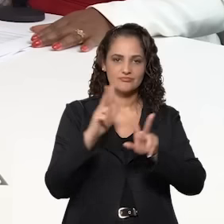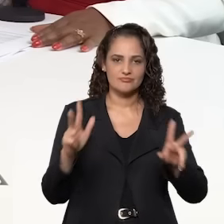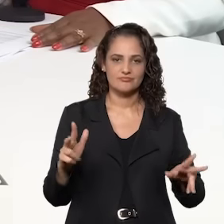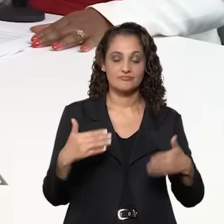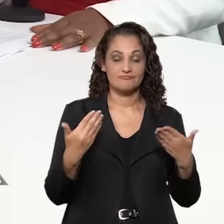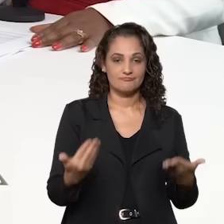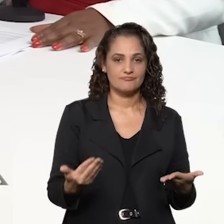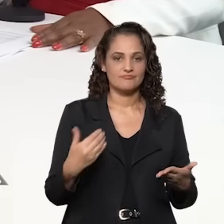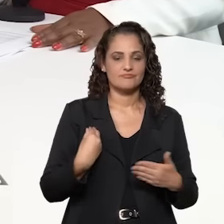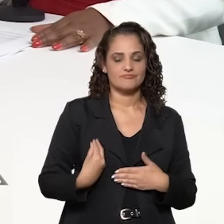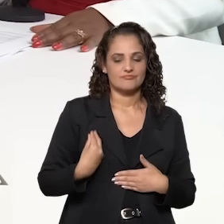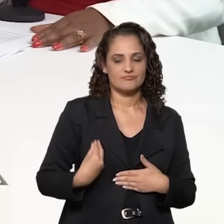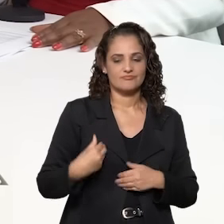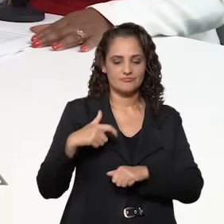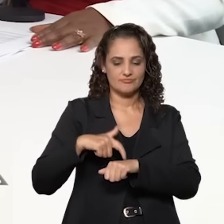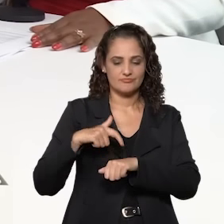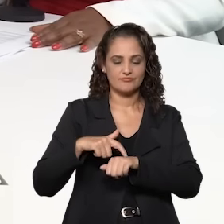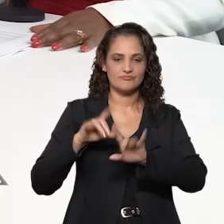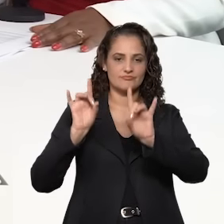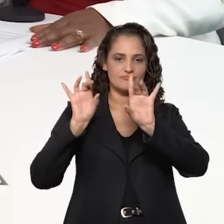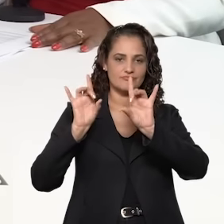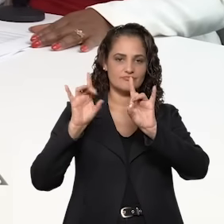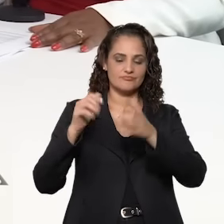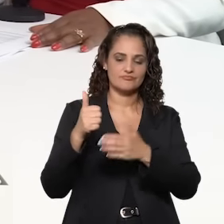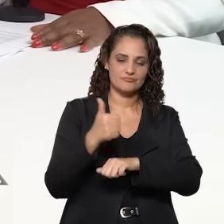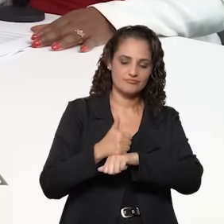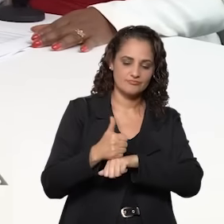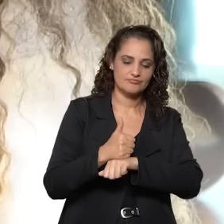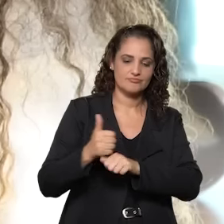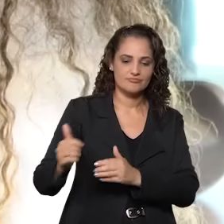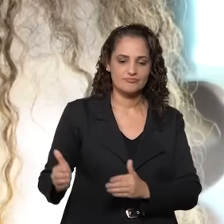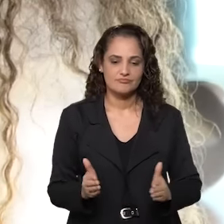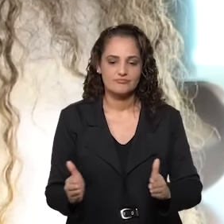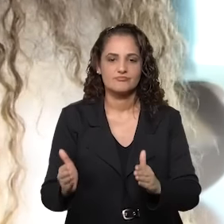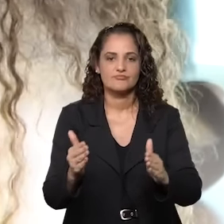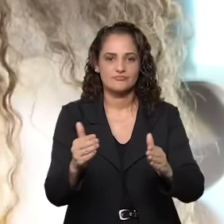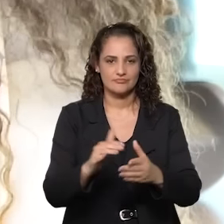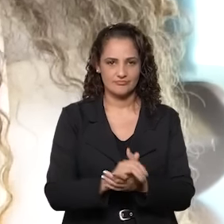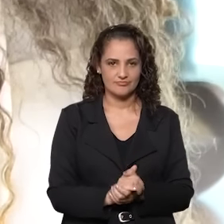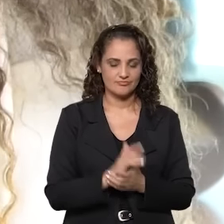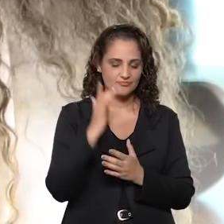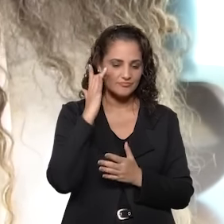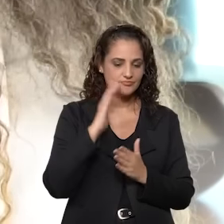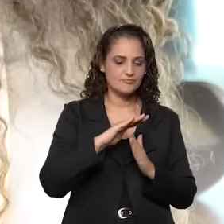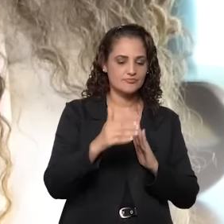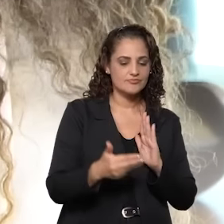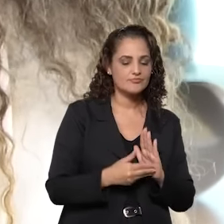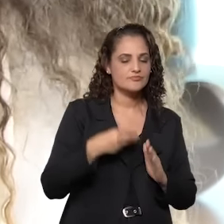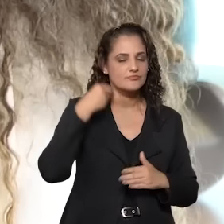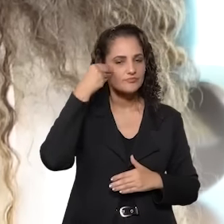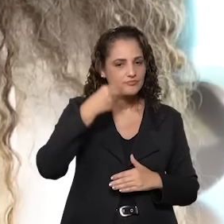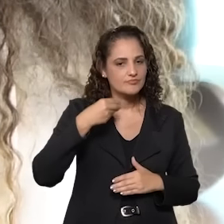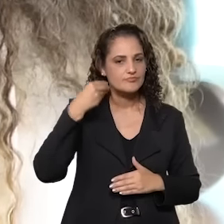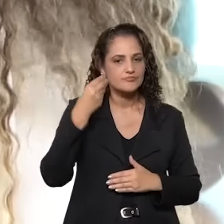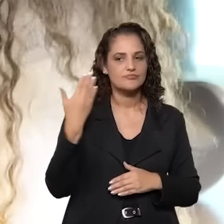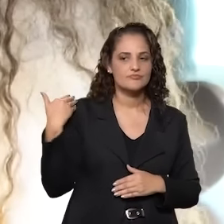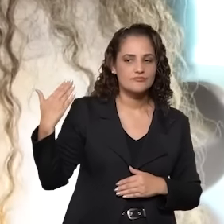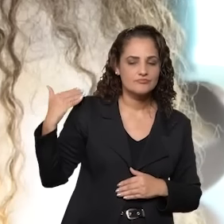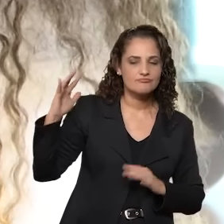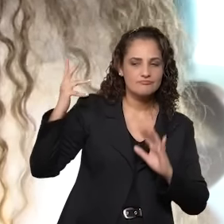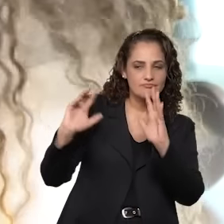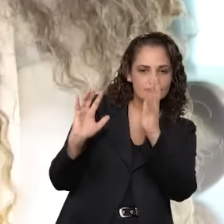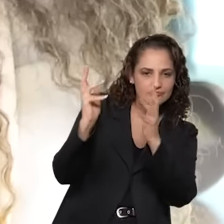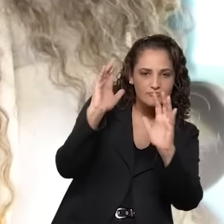então assim acho que eu tô vivendo um momento muito especial da minha carreira da minha jornada e eu acho que tudo que eu vivi tudo que eu fui tudo que eu passei